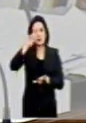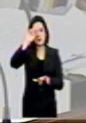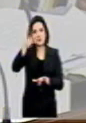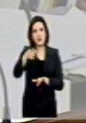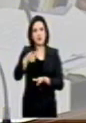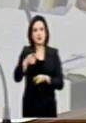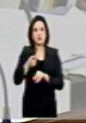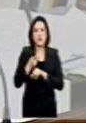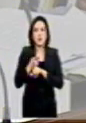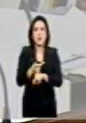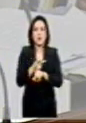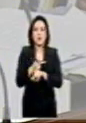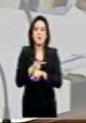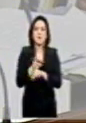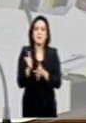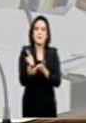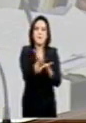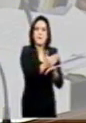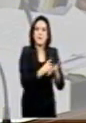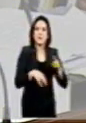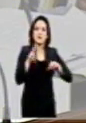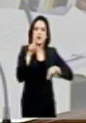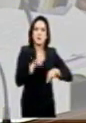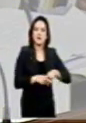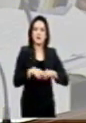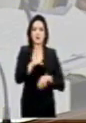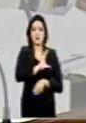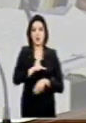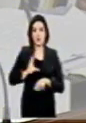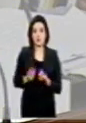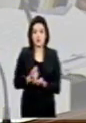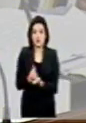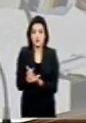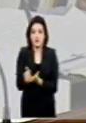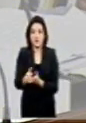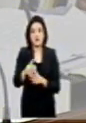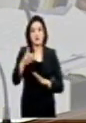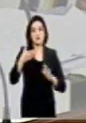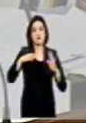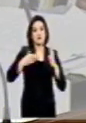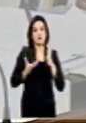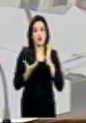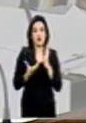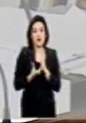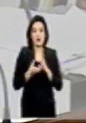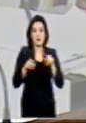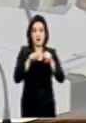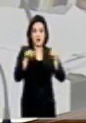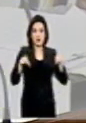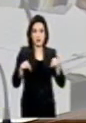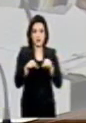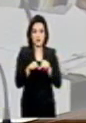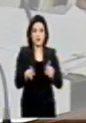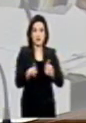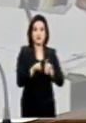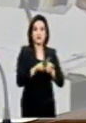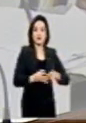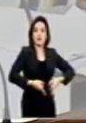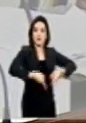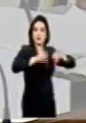na Comissão de Finanças da Câmara, no gabinete e no apartamento funcional de detentor de